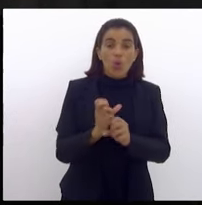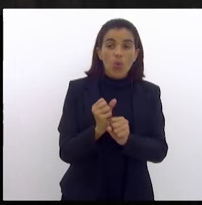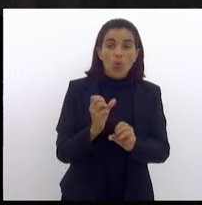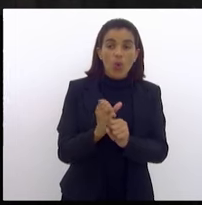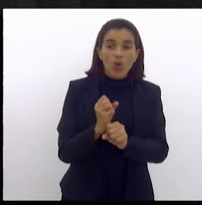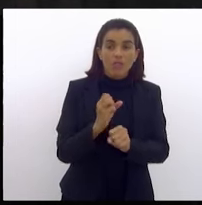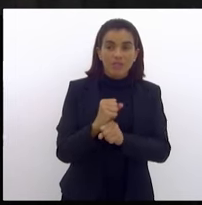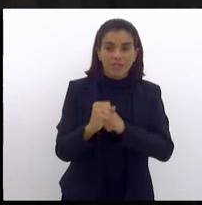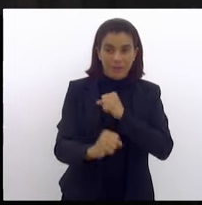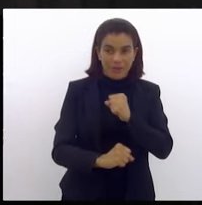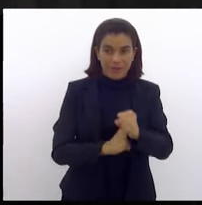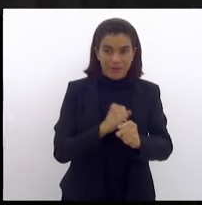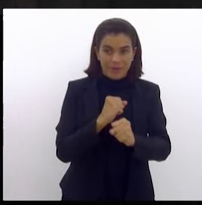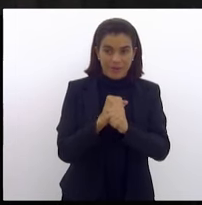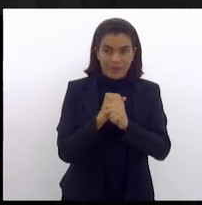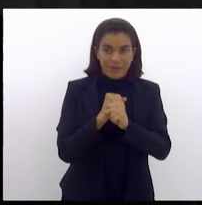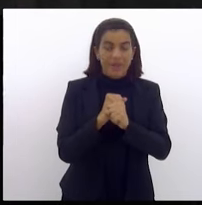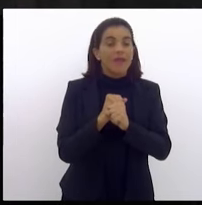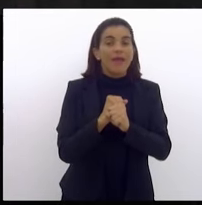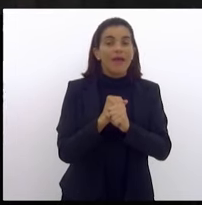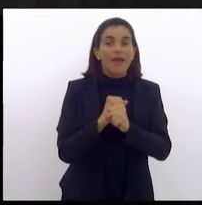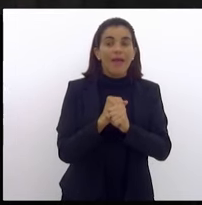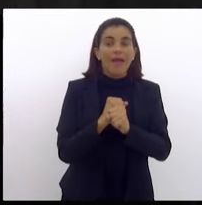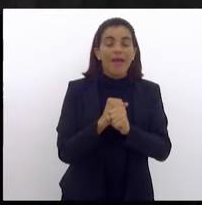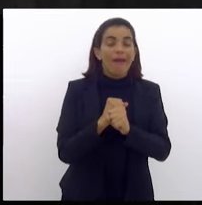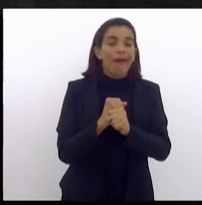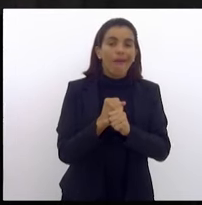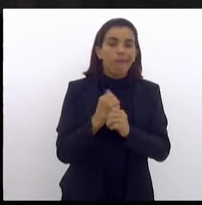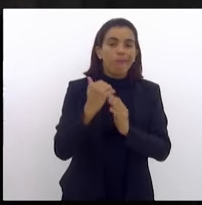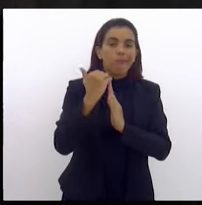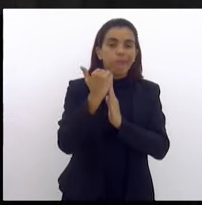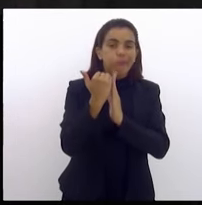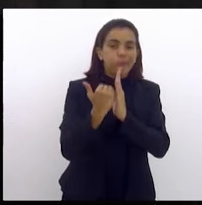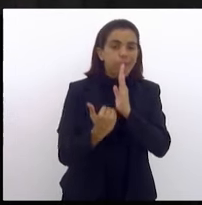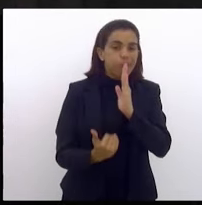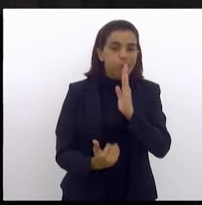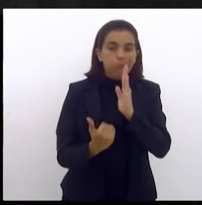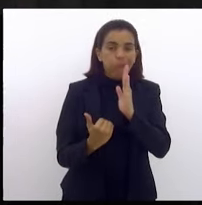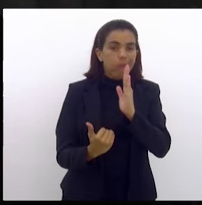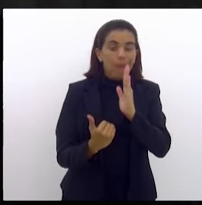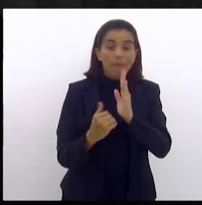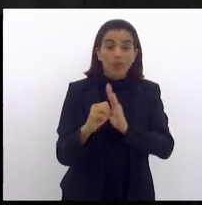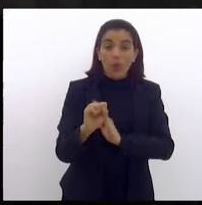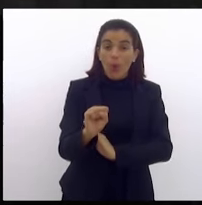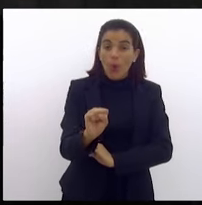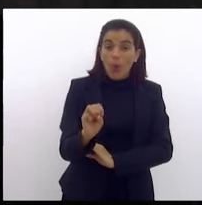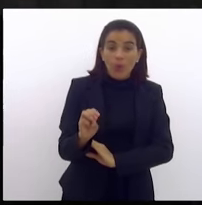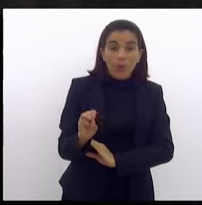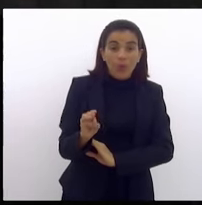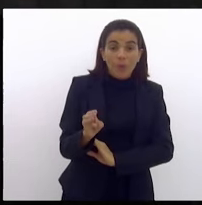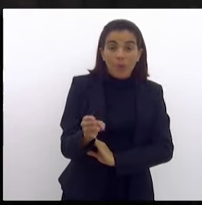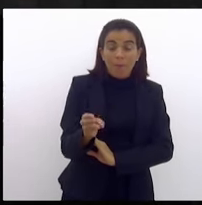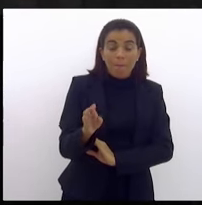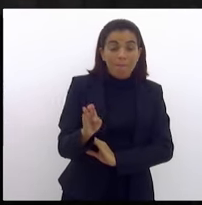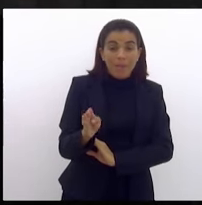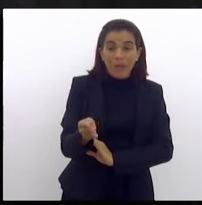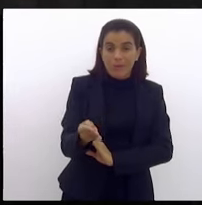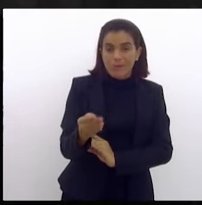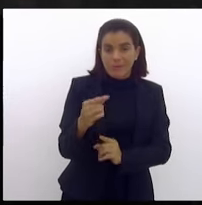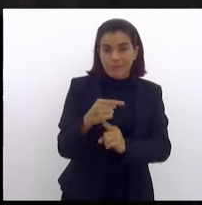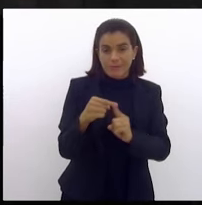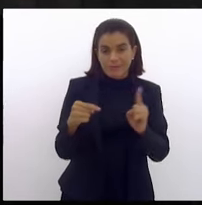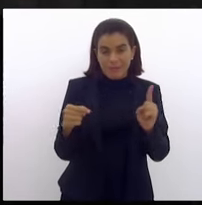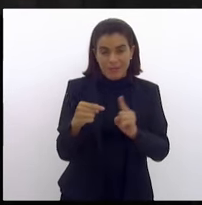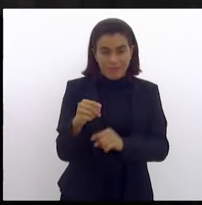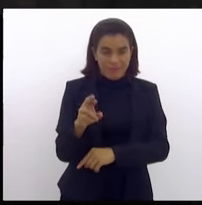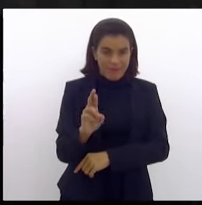do ano que vem é deficitário de 8 bilhões e meio de reais.